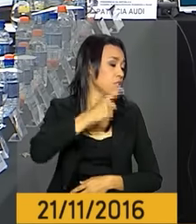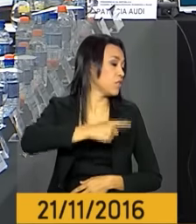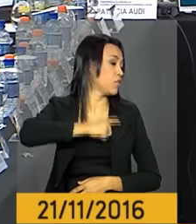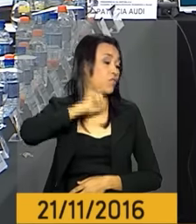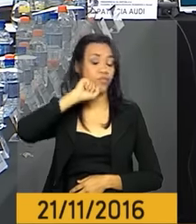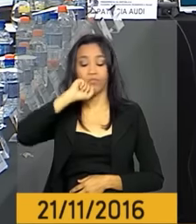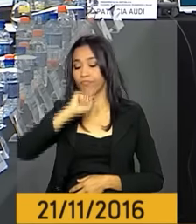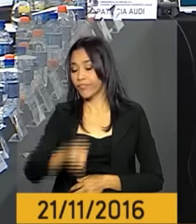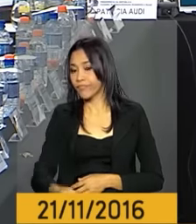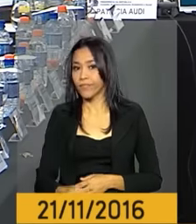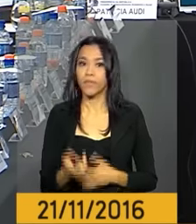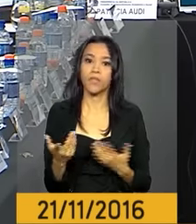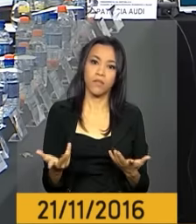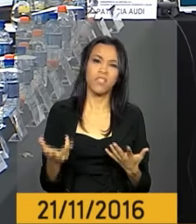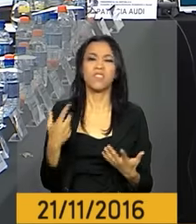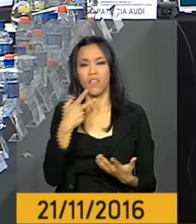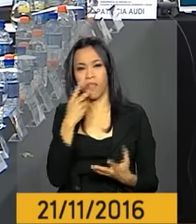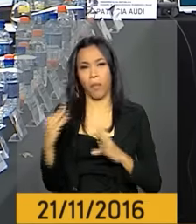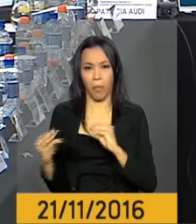toda, não é?